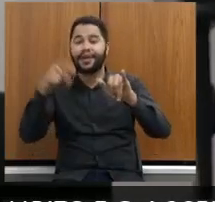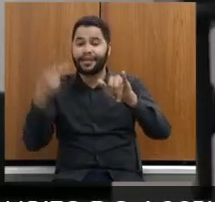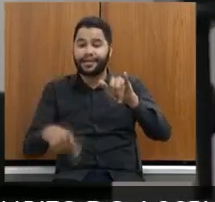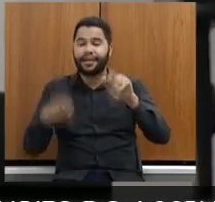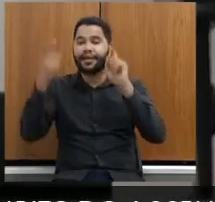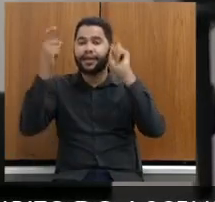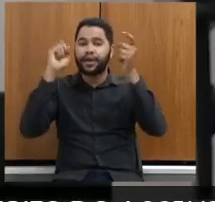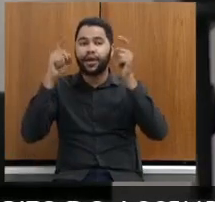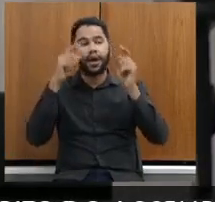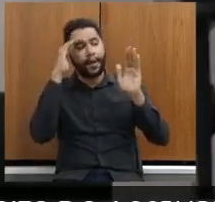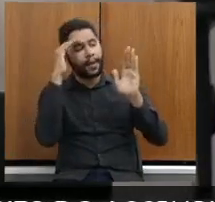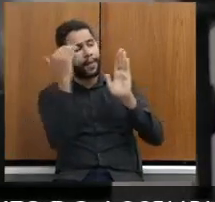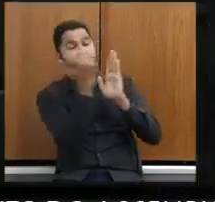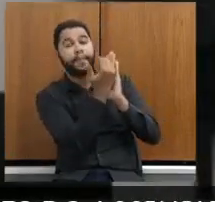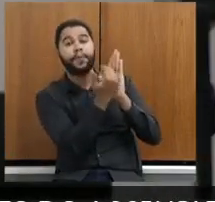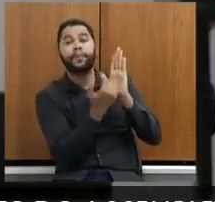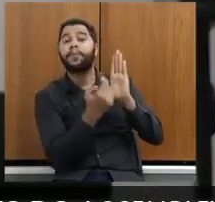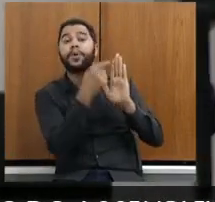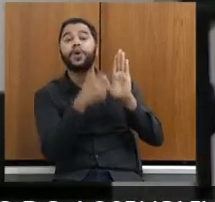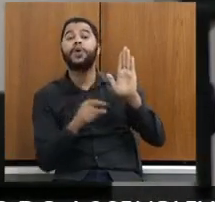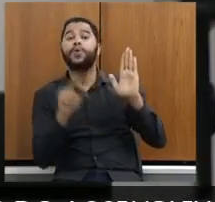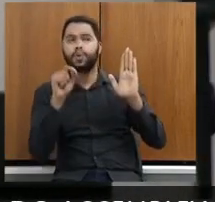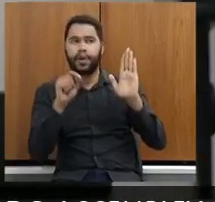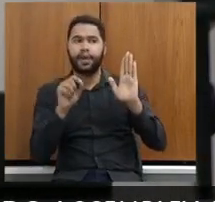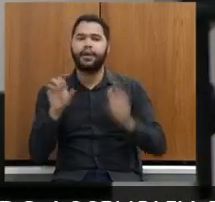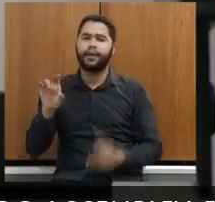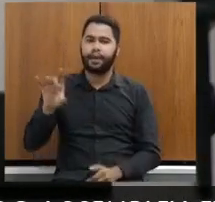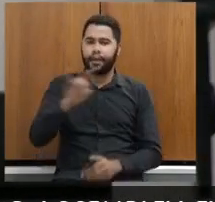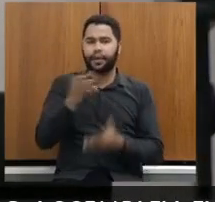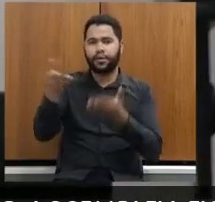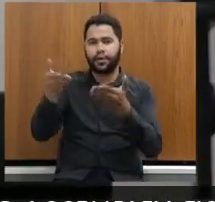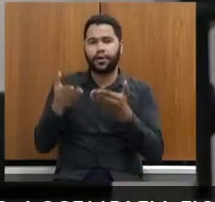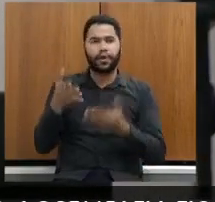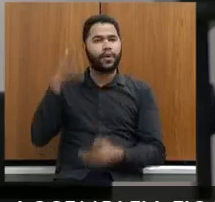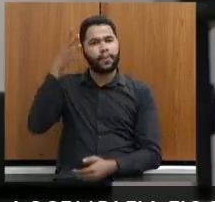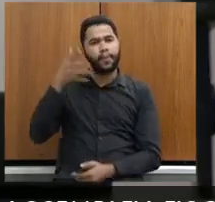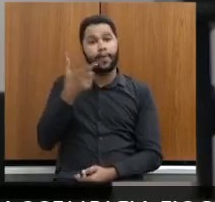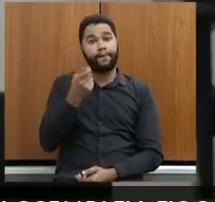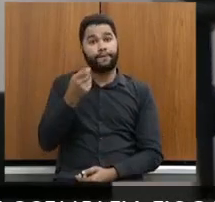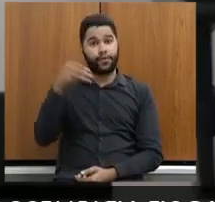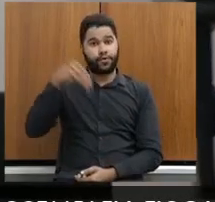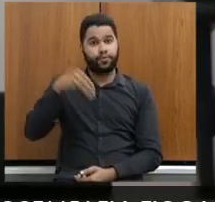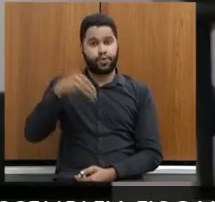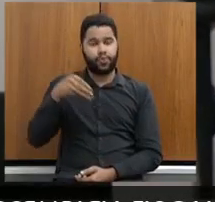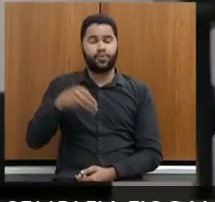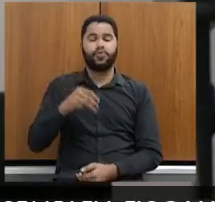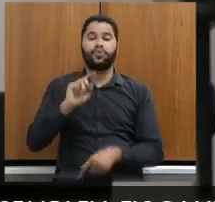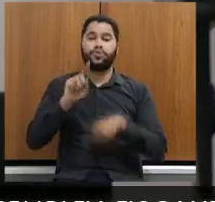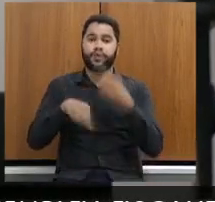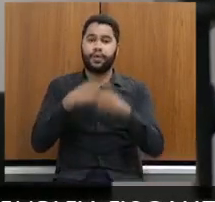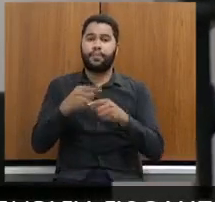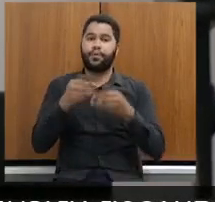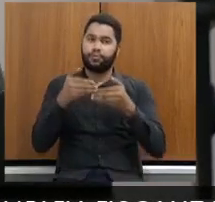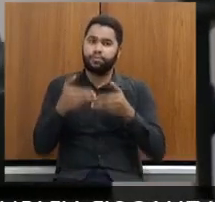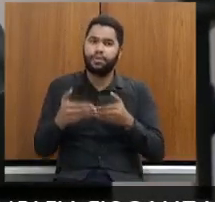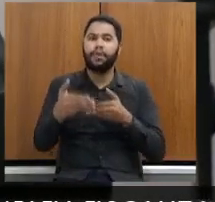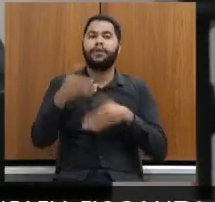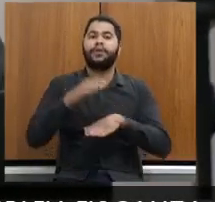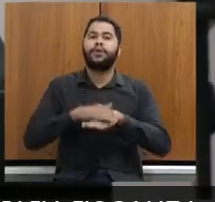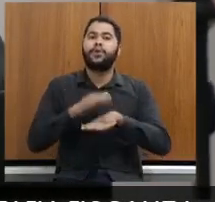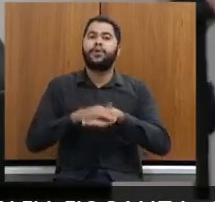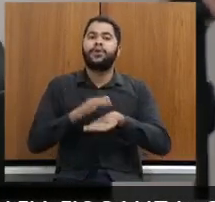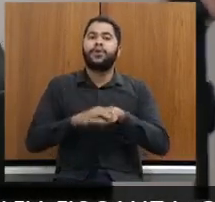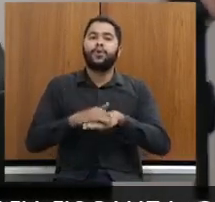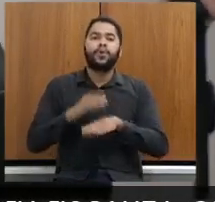atos desta reunião obedecerá as seguintes normas e procedimentos cada convidar disporá de até 20 minutos para sua exposição na sequência será concedida a palavra